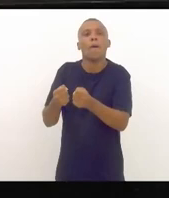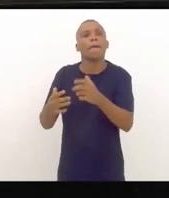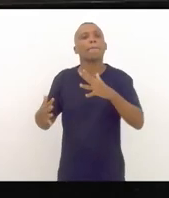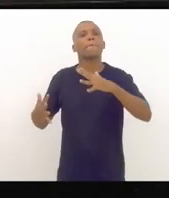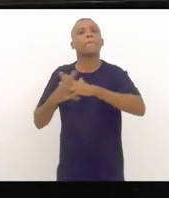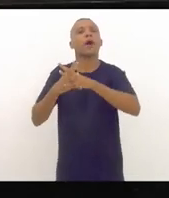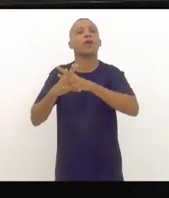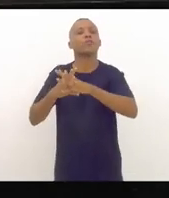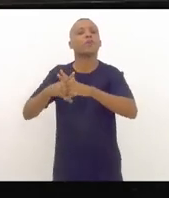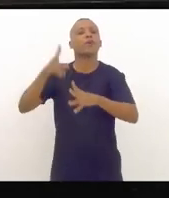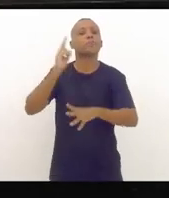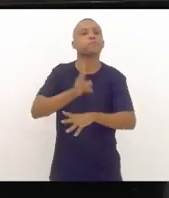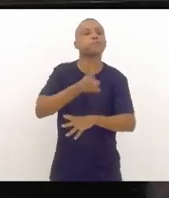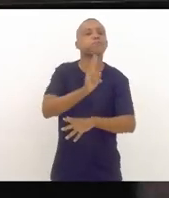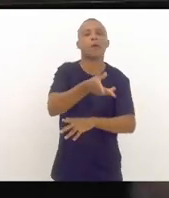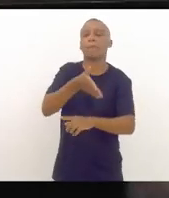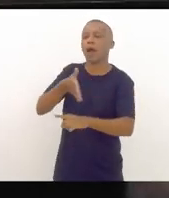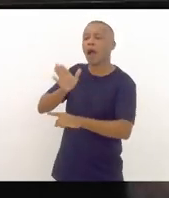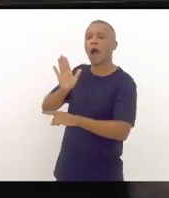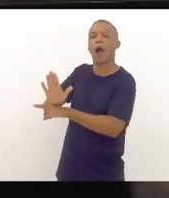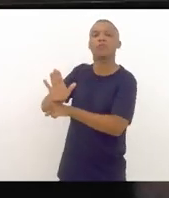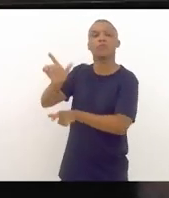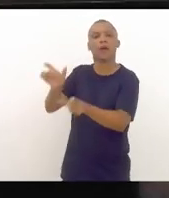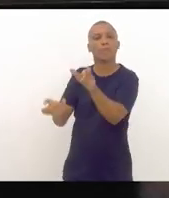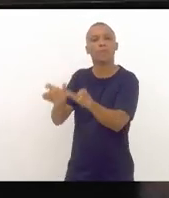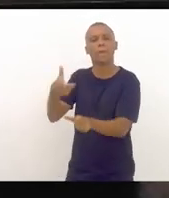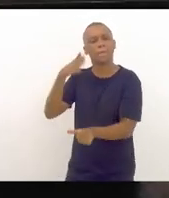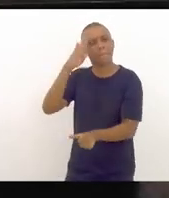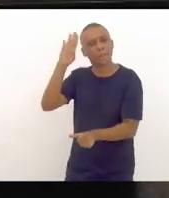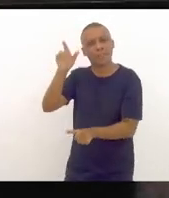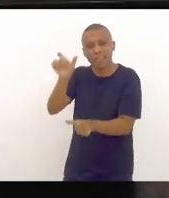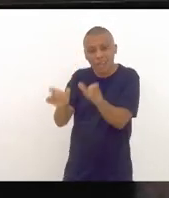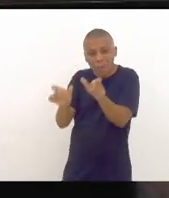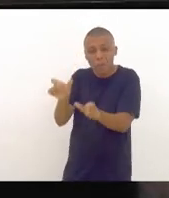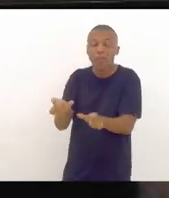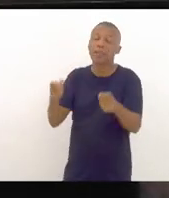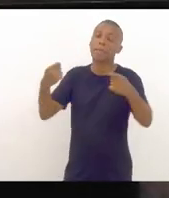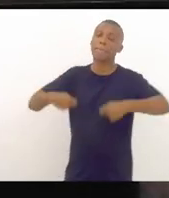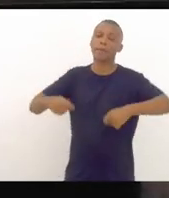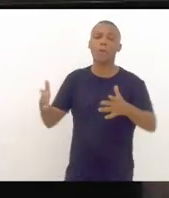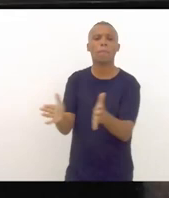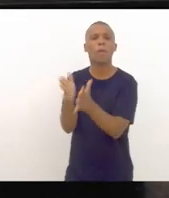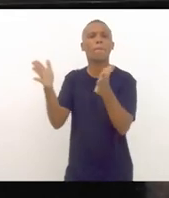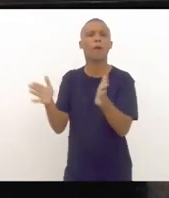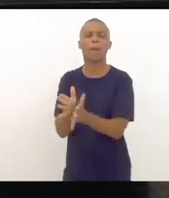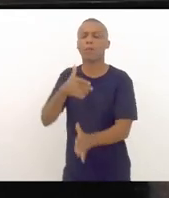sempre ajudar as pessoas, principalmente aquelas pessoas que precisam.